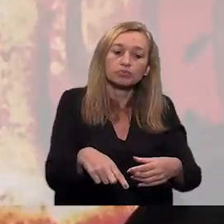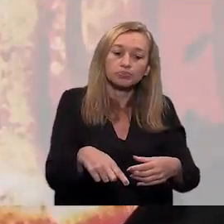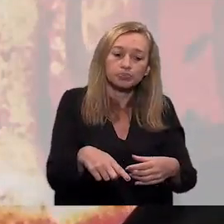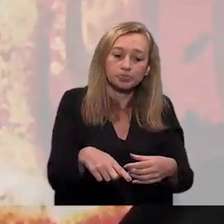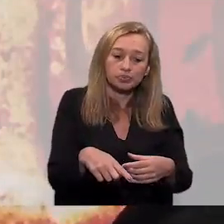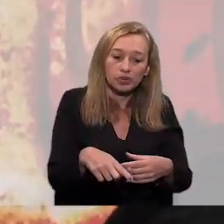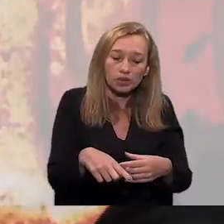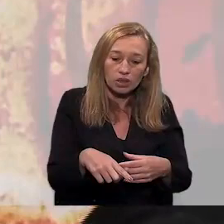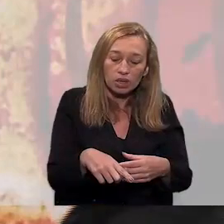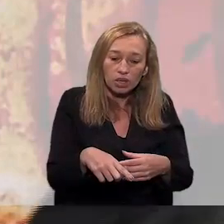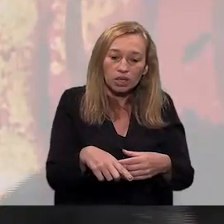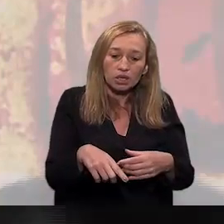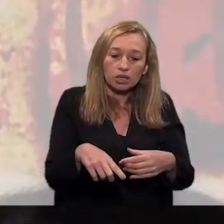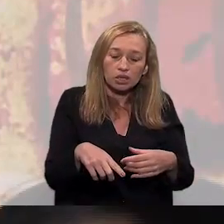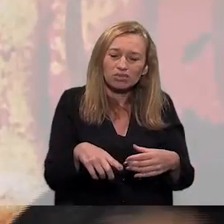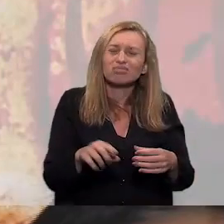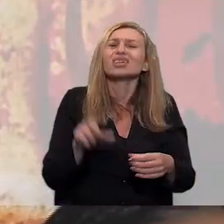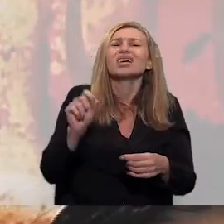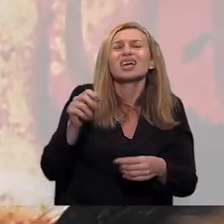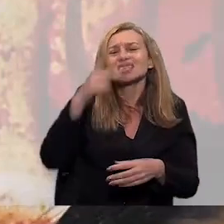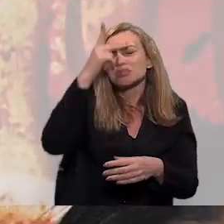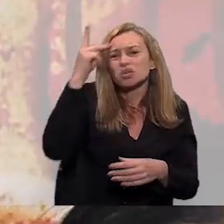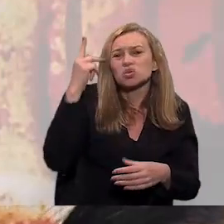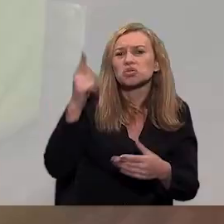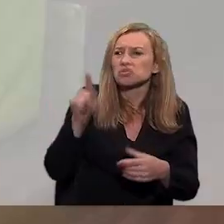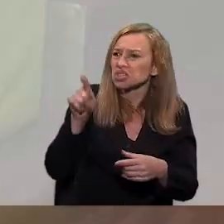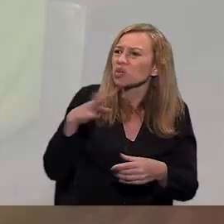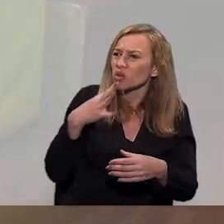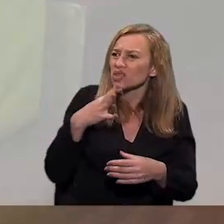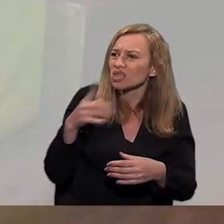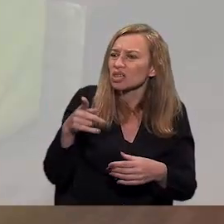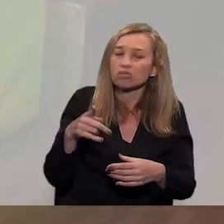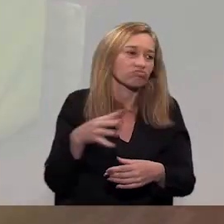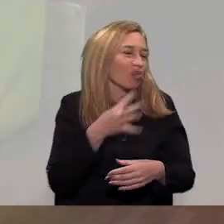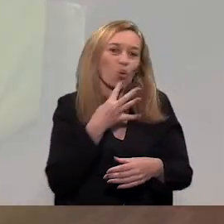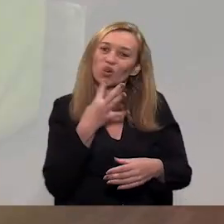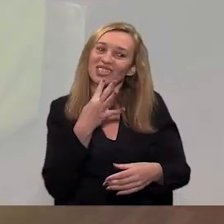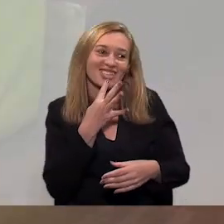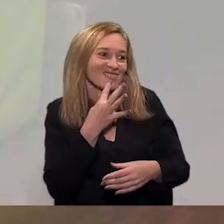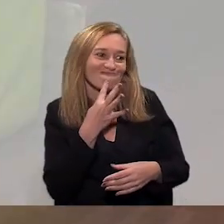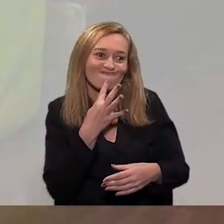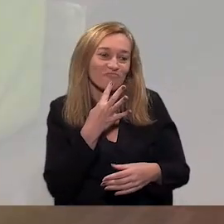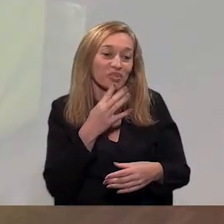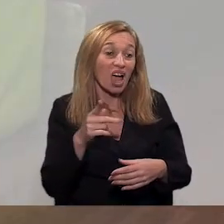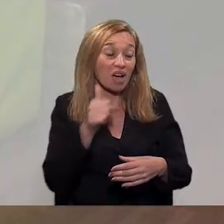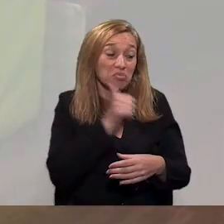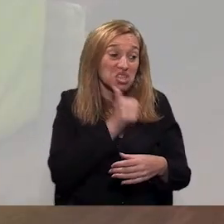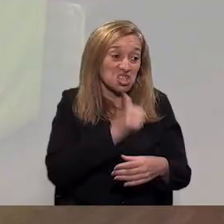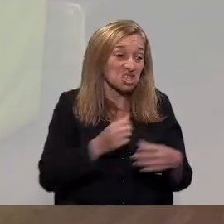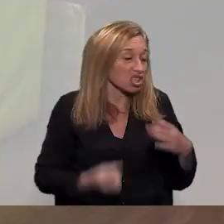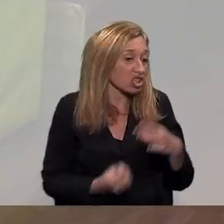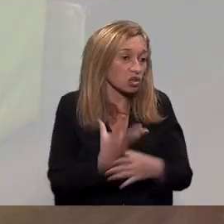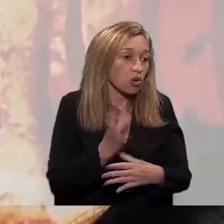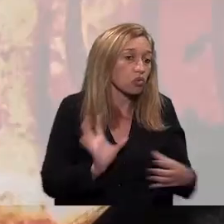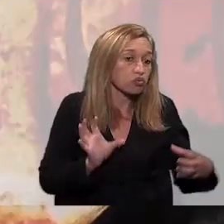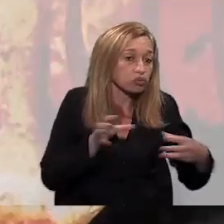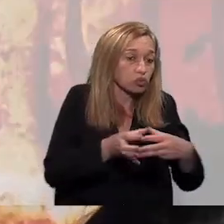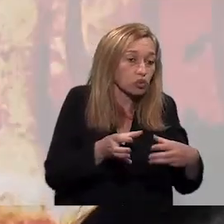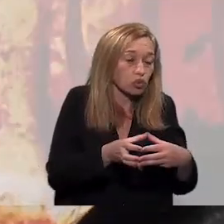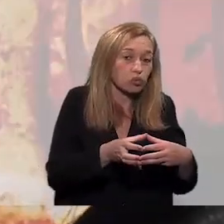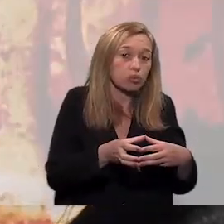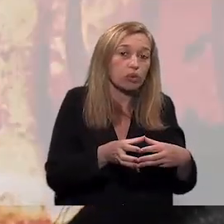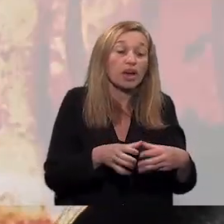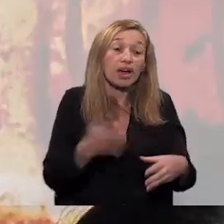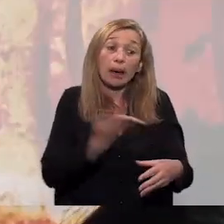deletada. E quem era essa pessoa? Você conhecia essa pessoa? Não conhecia essa pessoa. A menina que